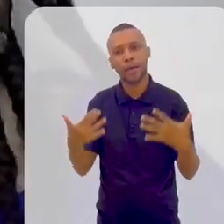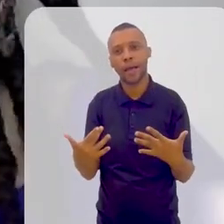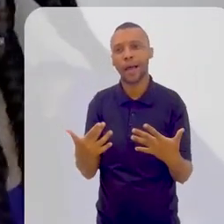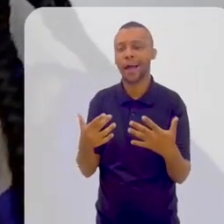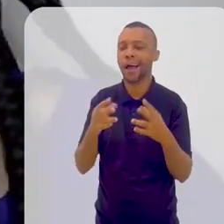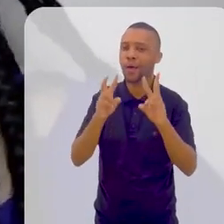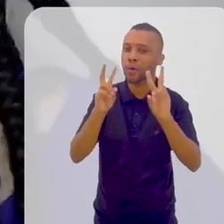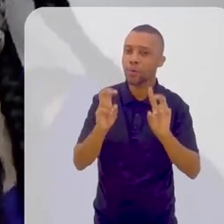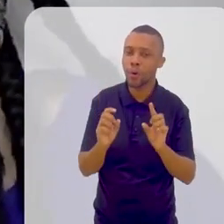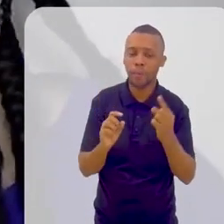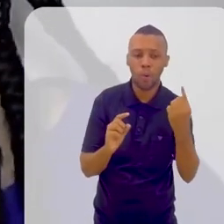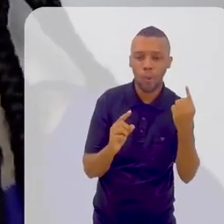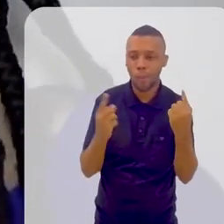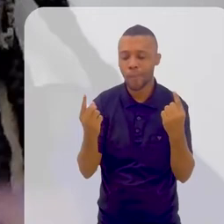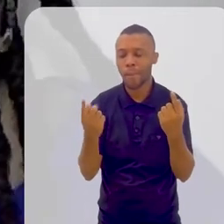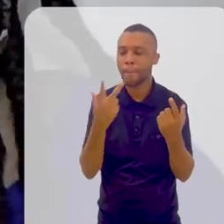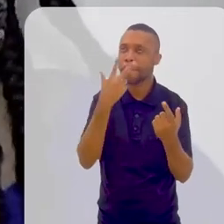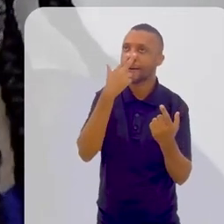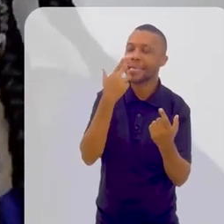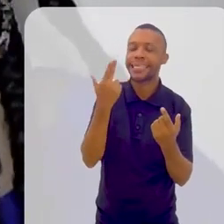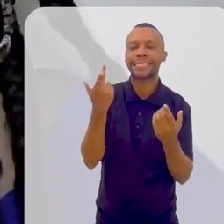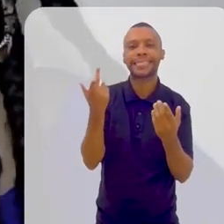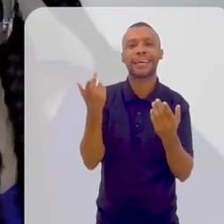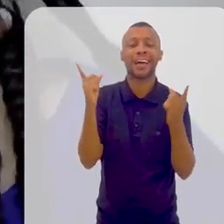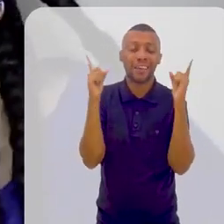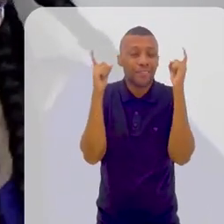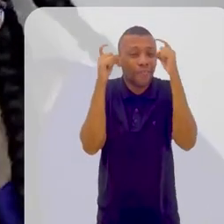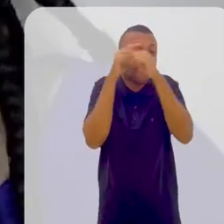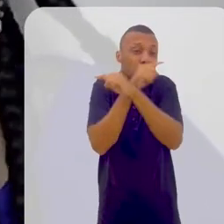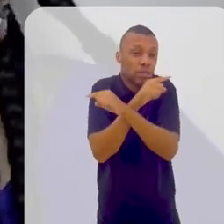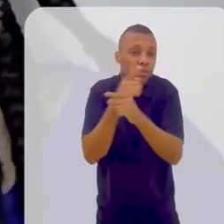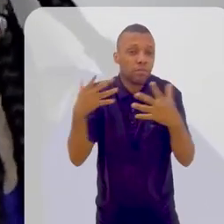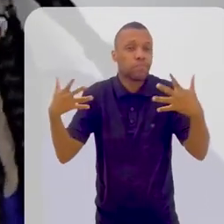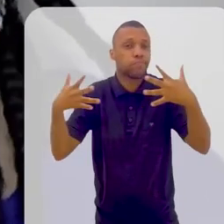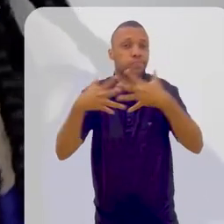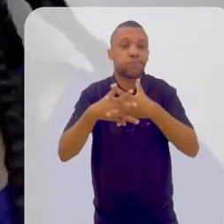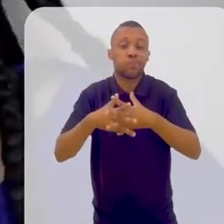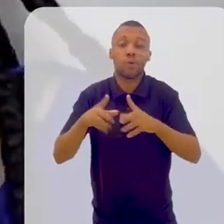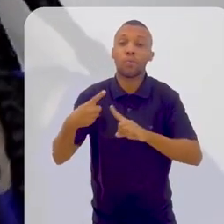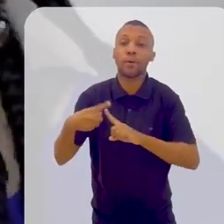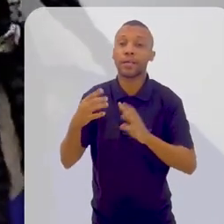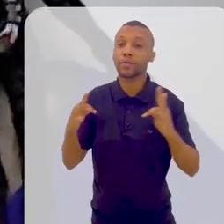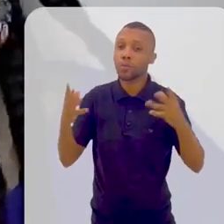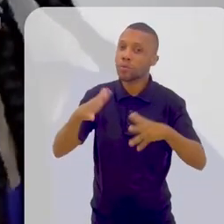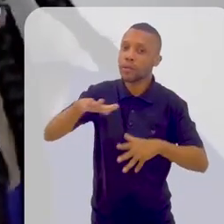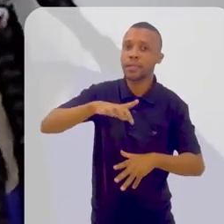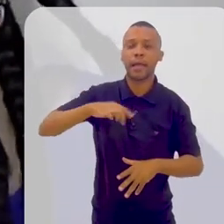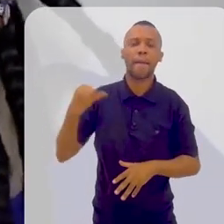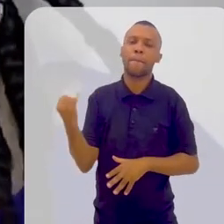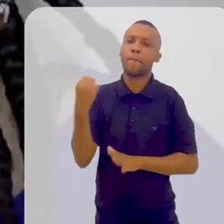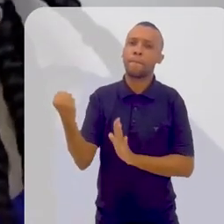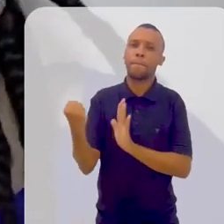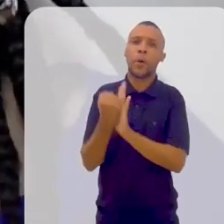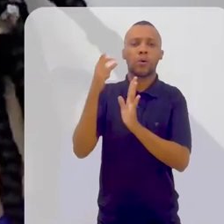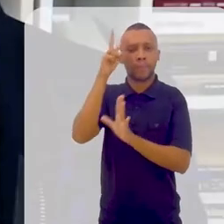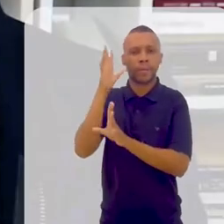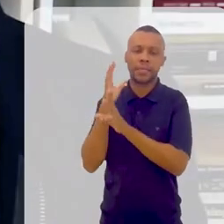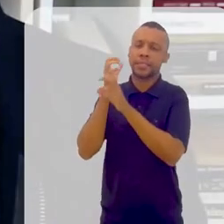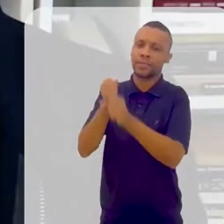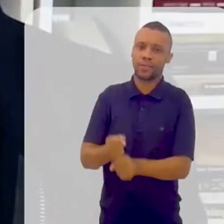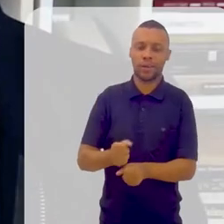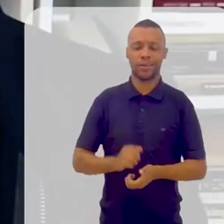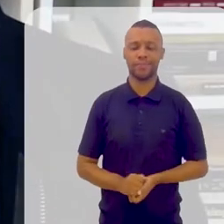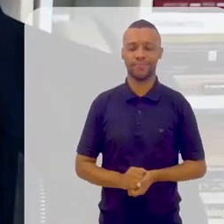falar sobre um ou outro, para mim, é até um pouco difícil, né? Porque todos eles têm extrema importância na minha